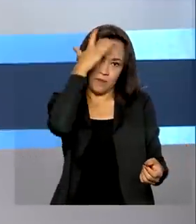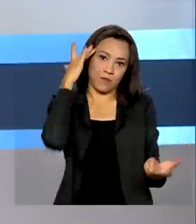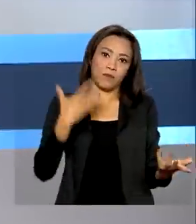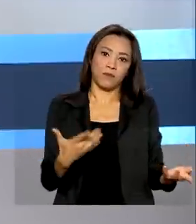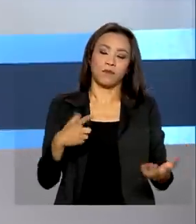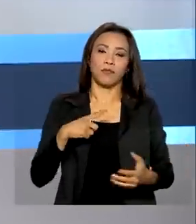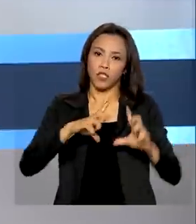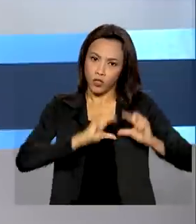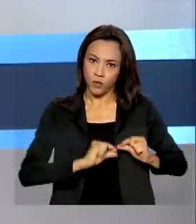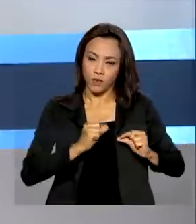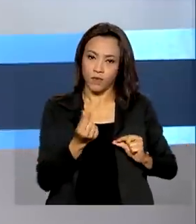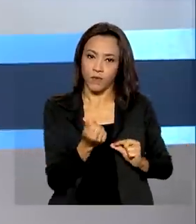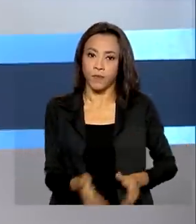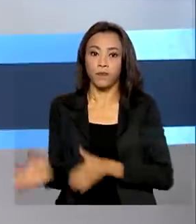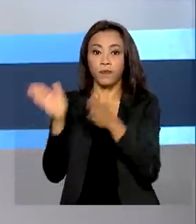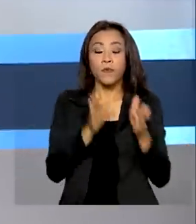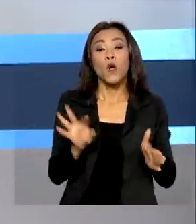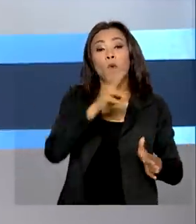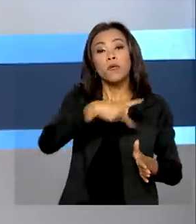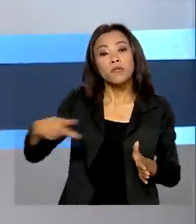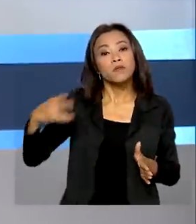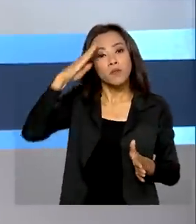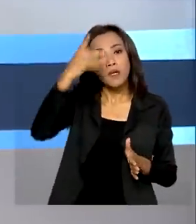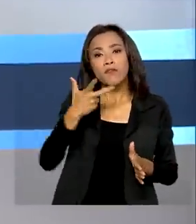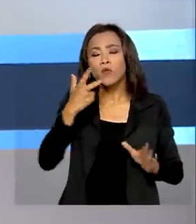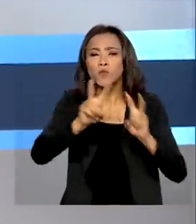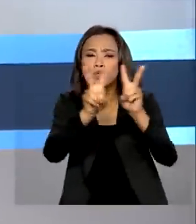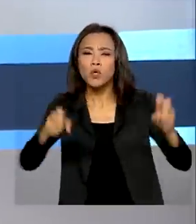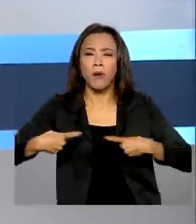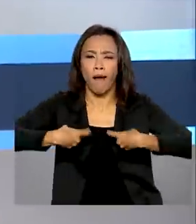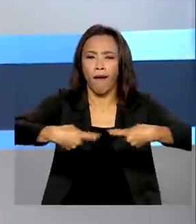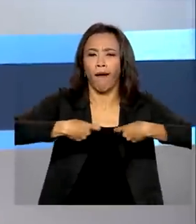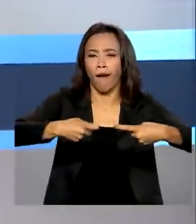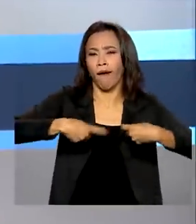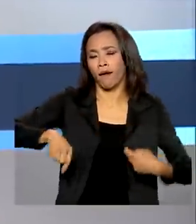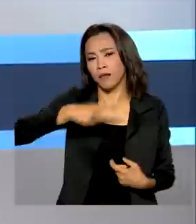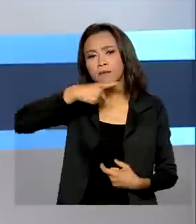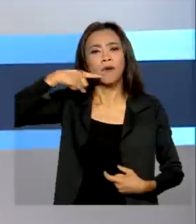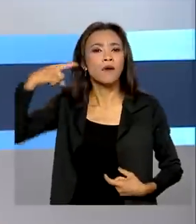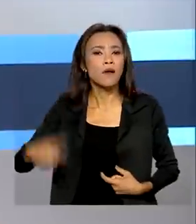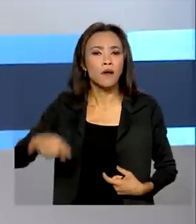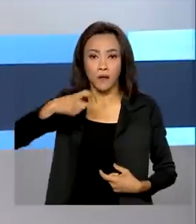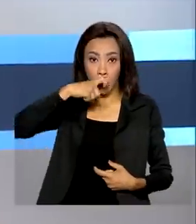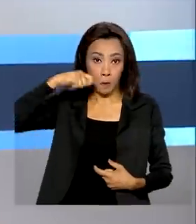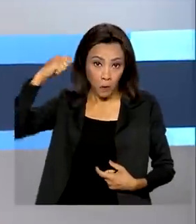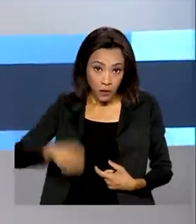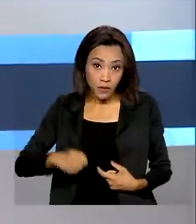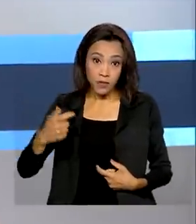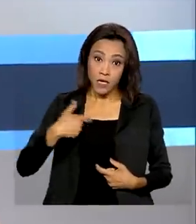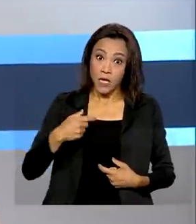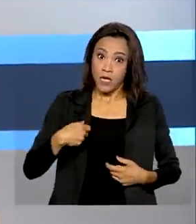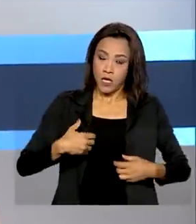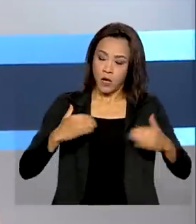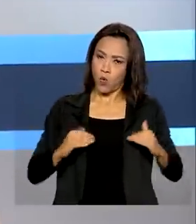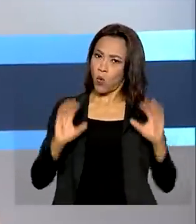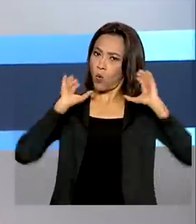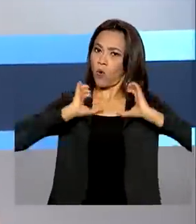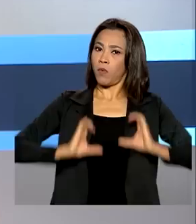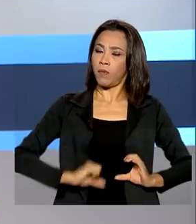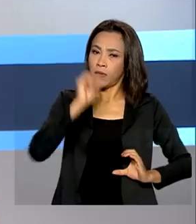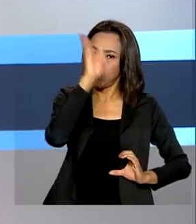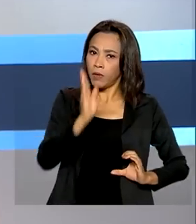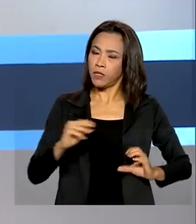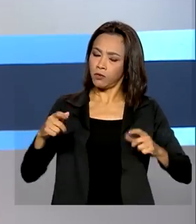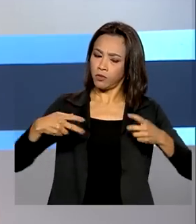presidente Jair bolsonaro também falou sobre a guerra da Rússia e na Ucrânia e afirmou que a posição de equilíbrio do Brasil a garantia do fornecimento